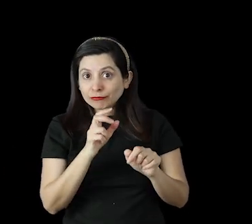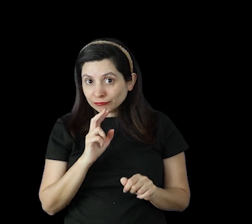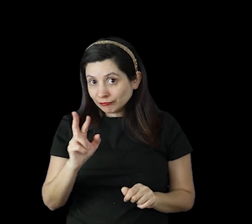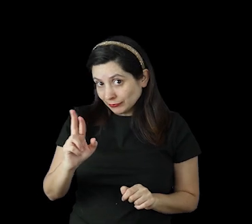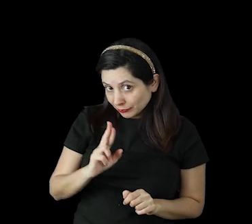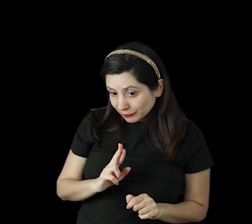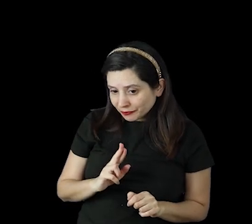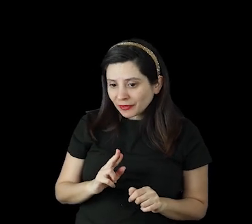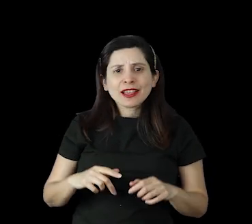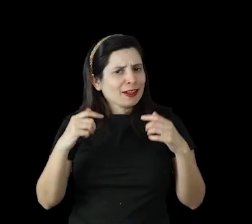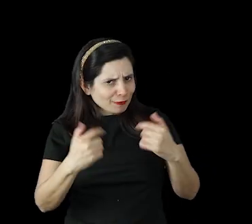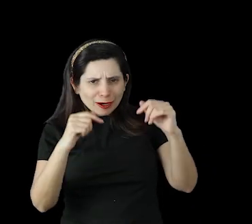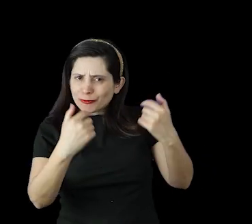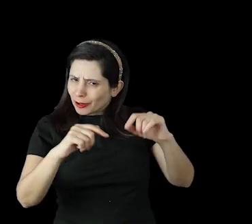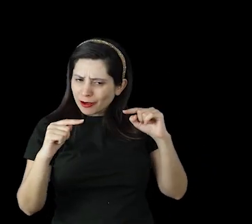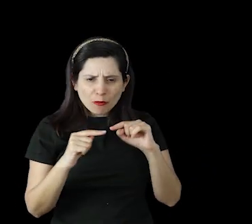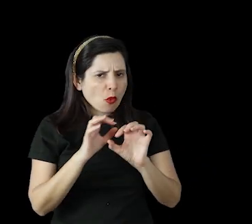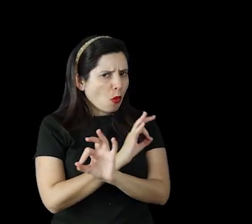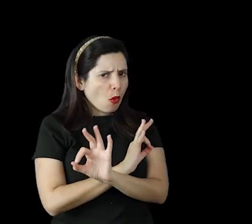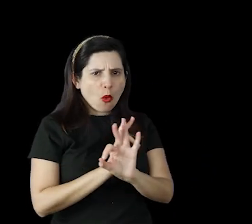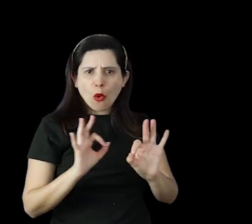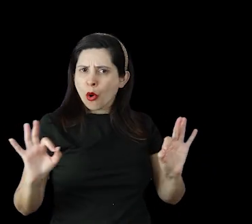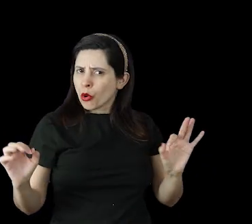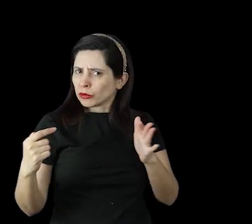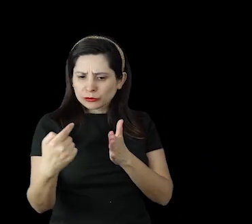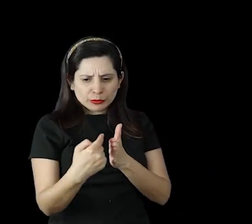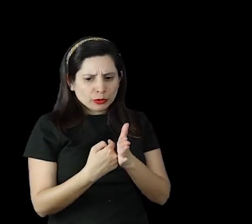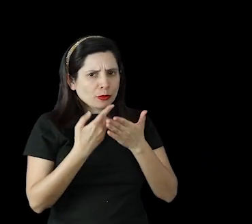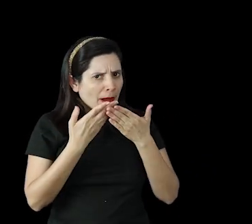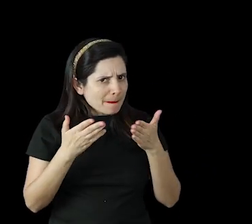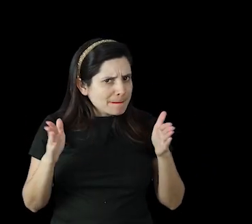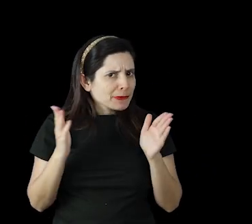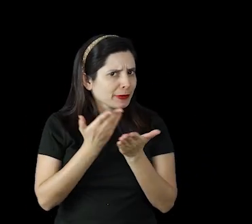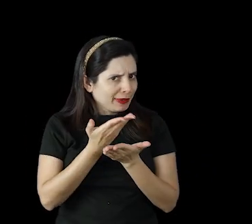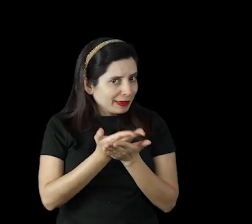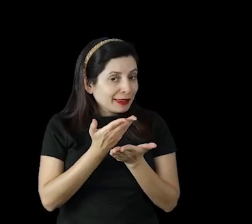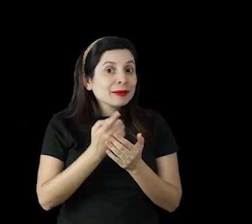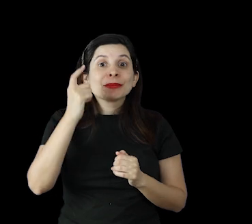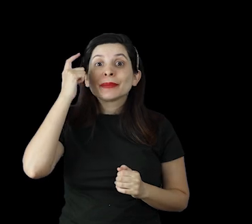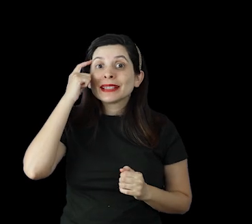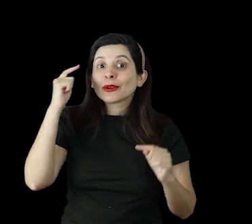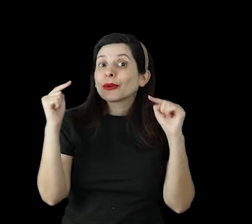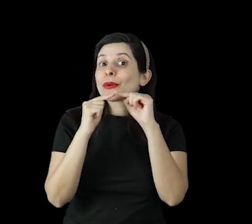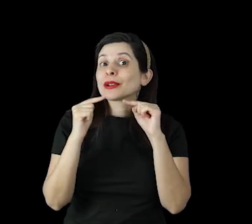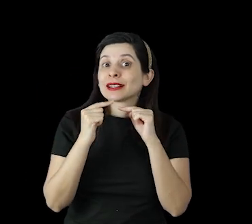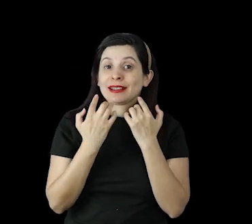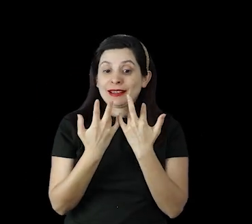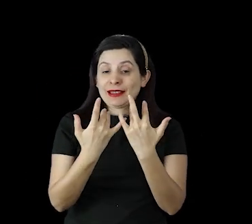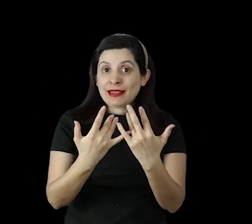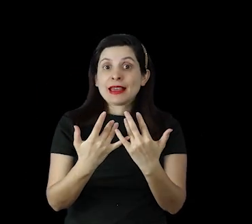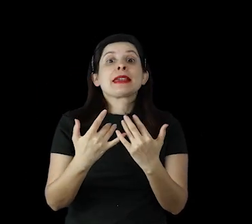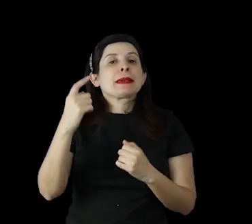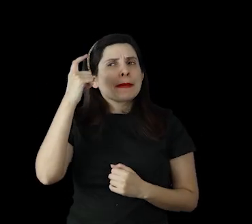pergunta. Não sei Vamos se... conectar. Foi uma ótima pergunta para a gente abrir essa aula. Eu vou começar pensando em conexão de público, para depois